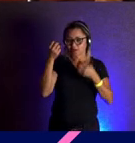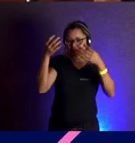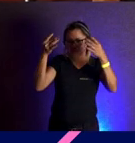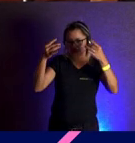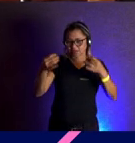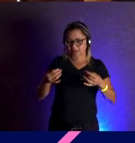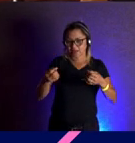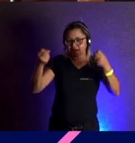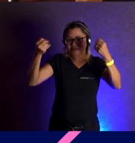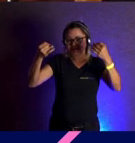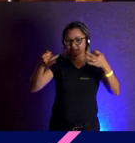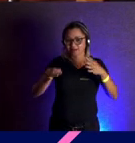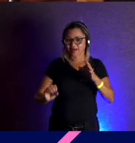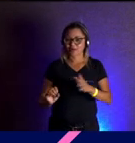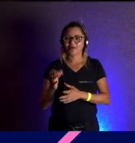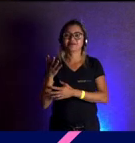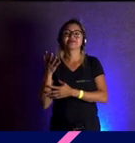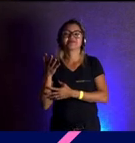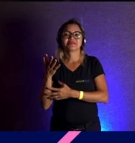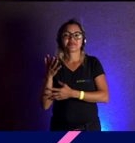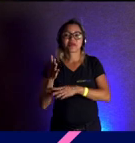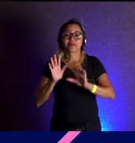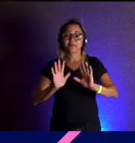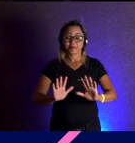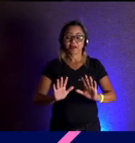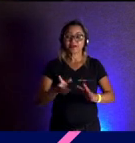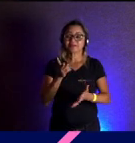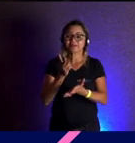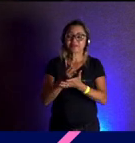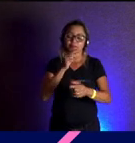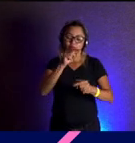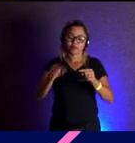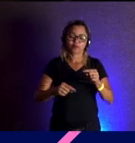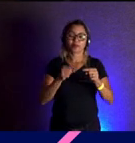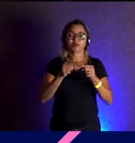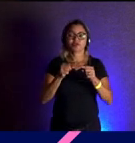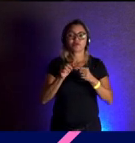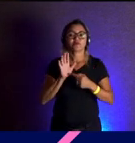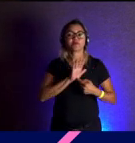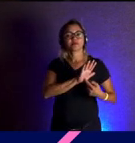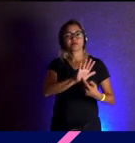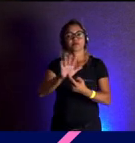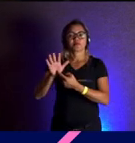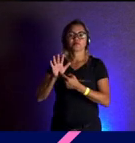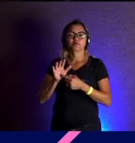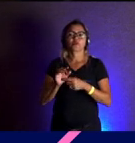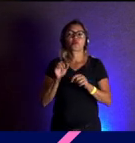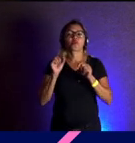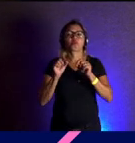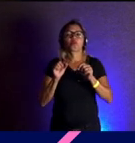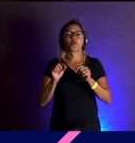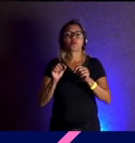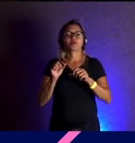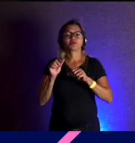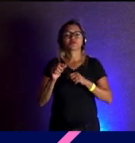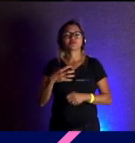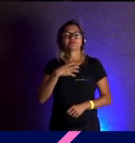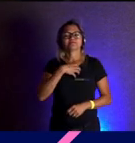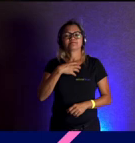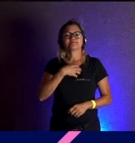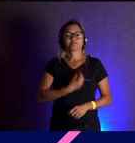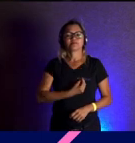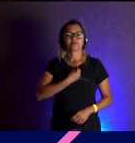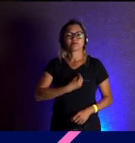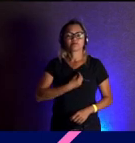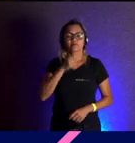explicar o que está acontecendo, mas sempre com o objetivo de mostrar como isso afeta a